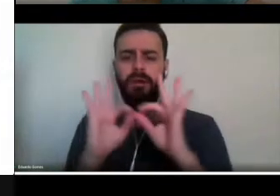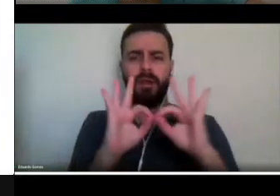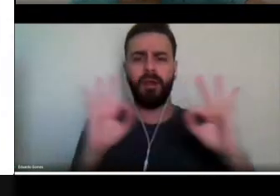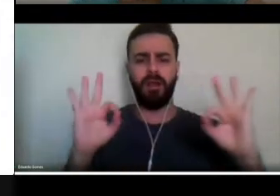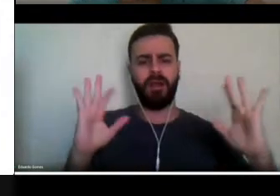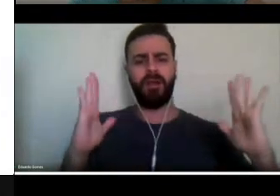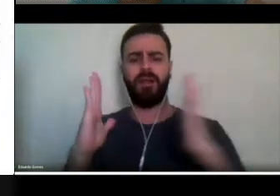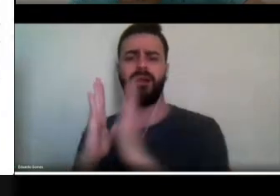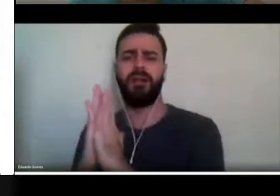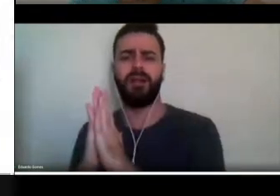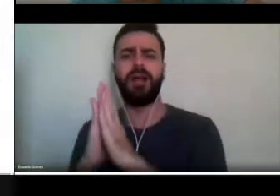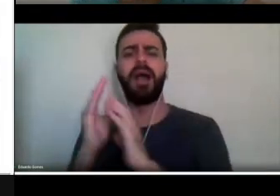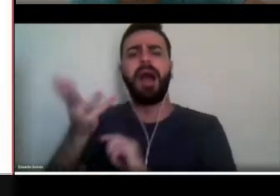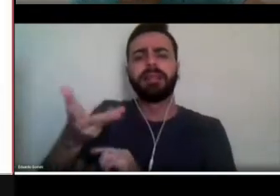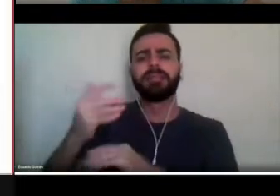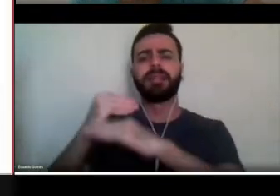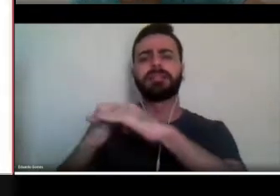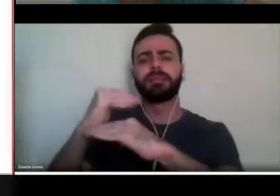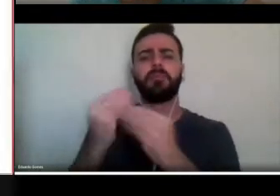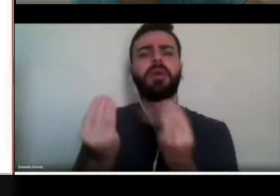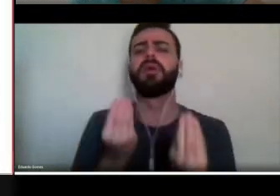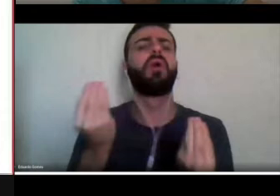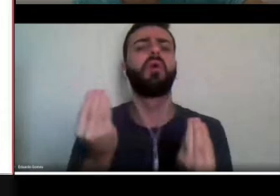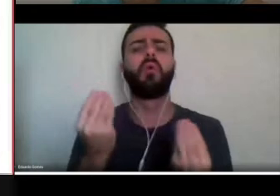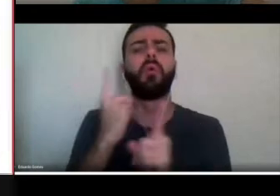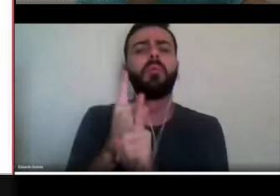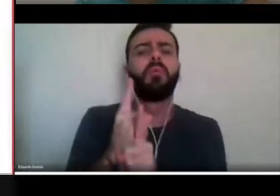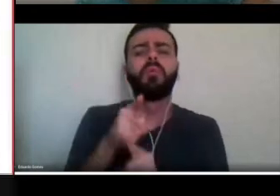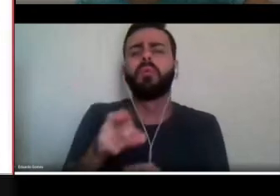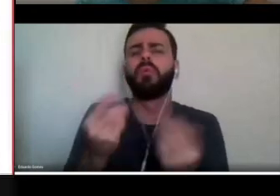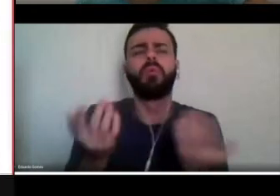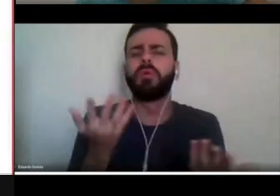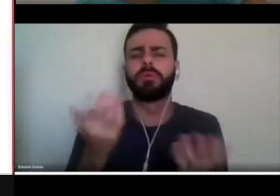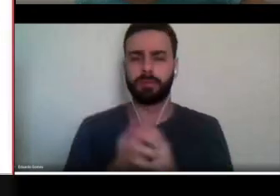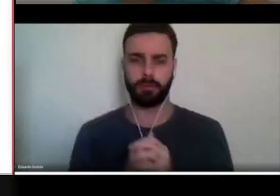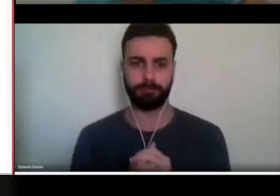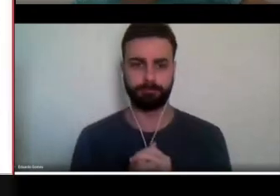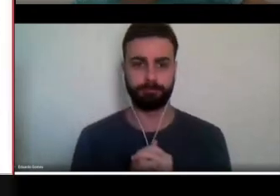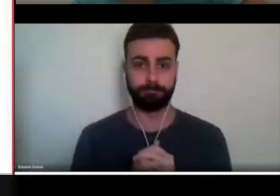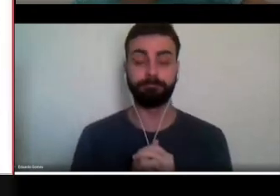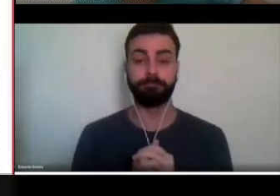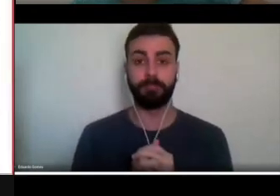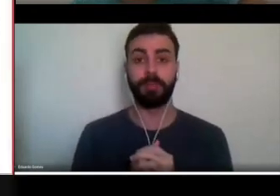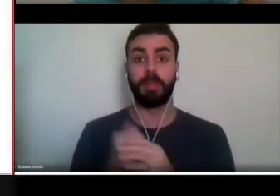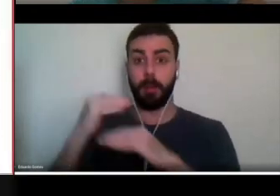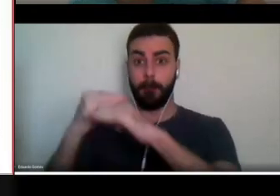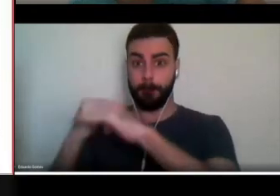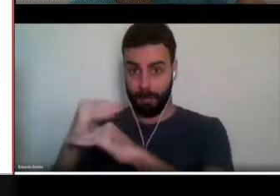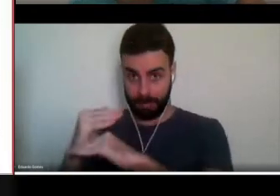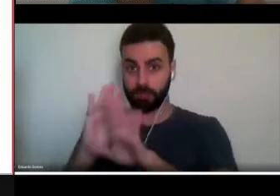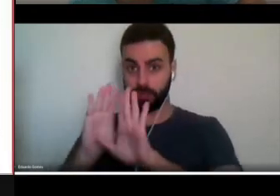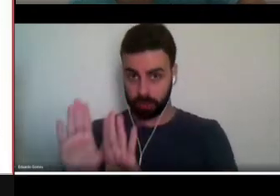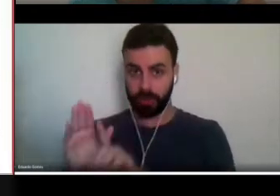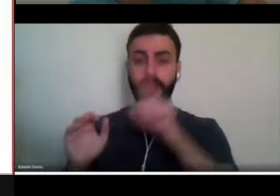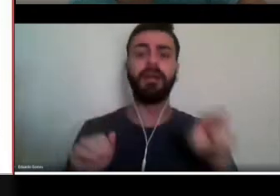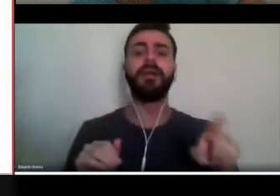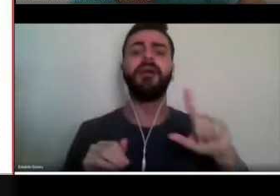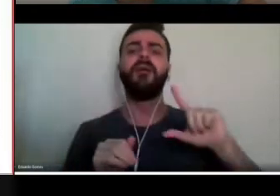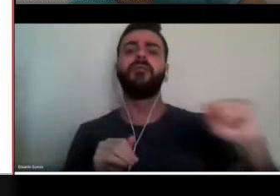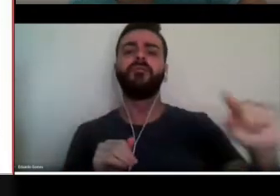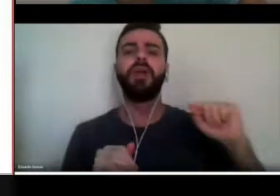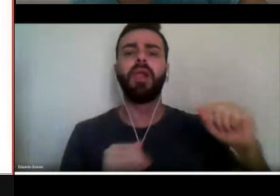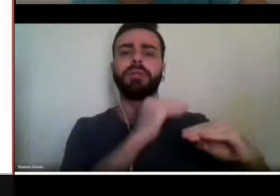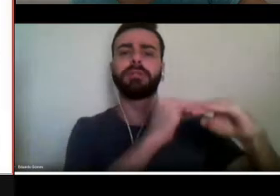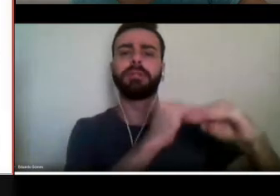corrida toda? Como é que eu defino a aceleração média e como é que eu defino velocidade média, né? A velocidade